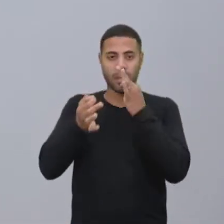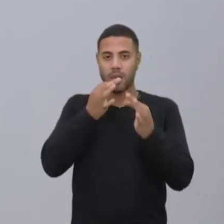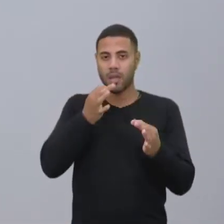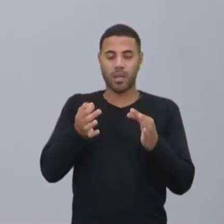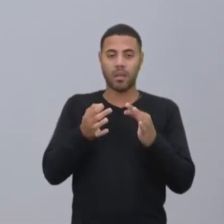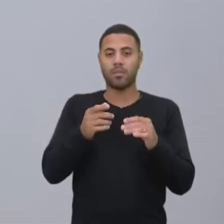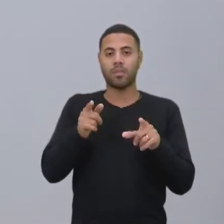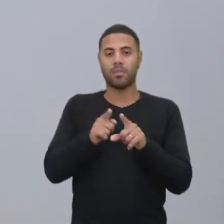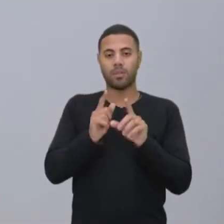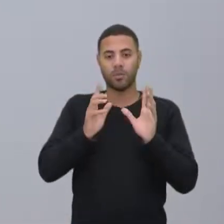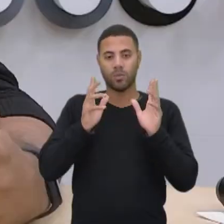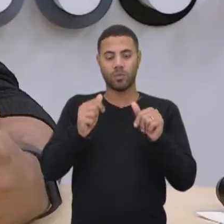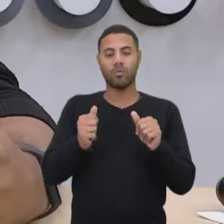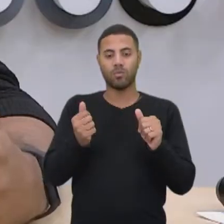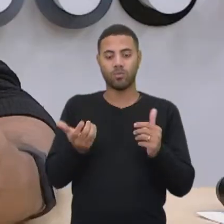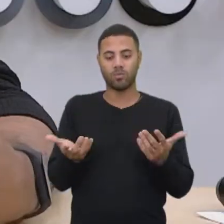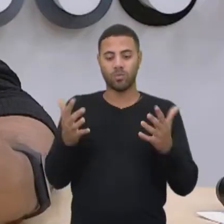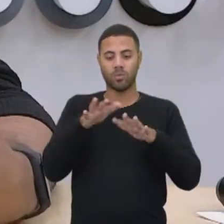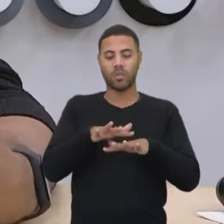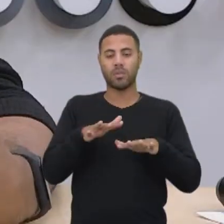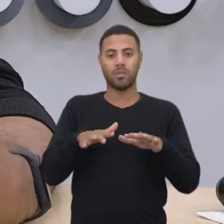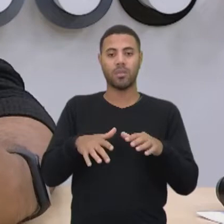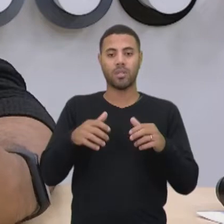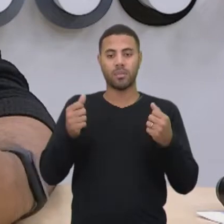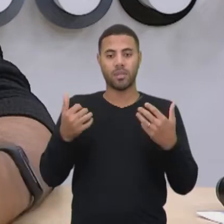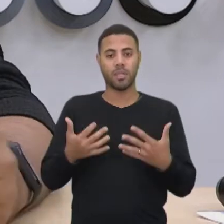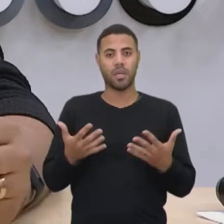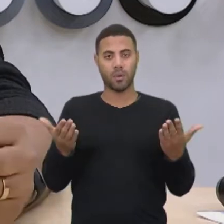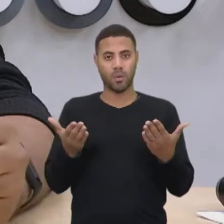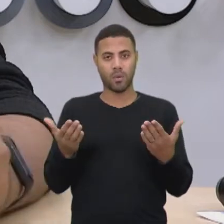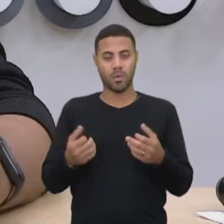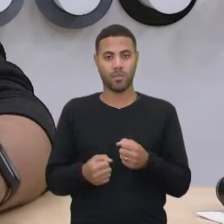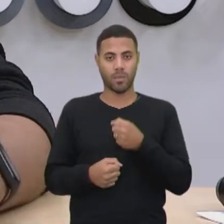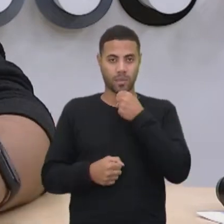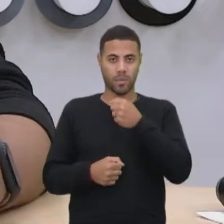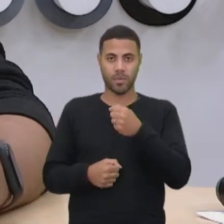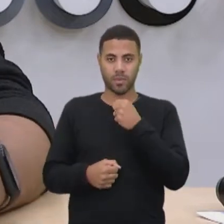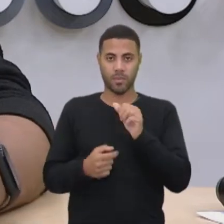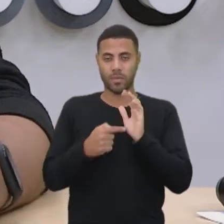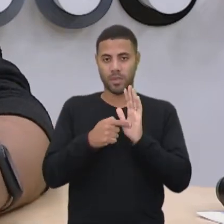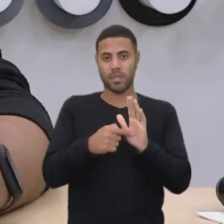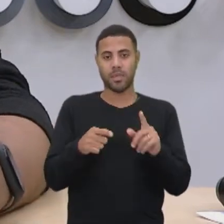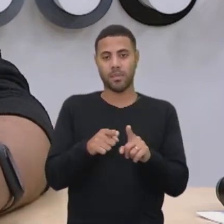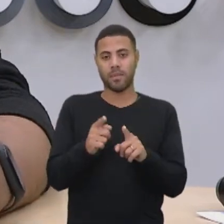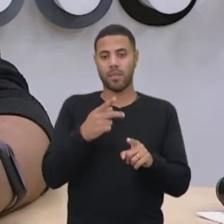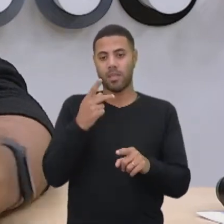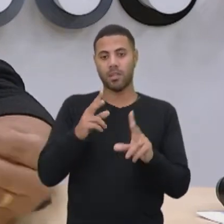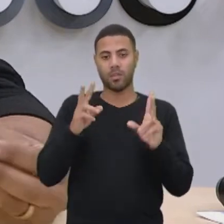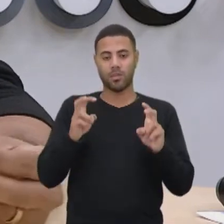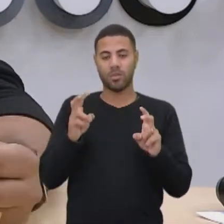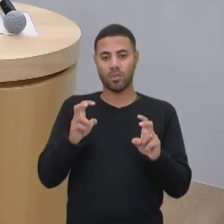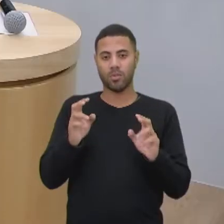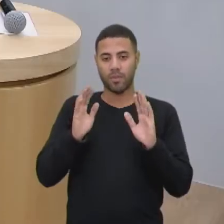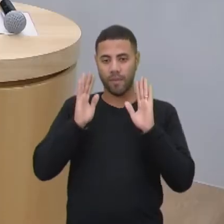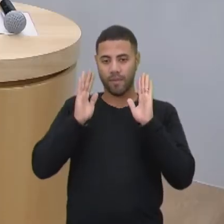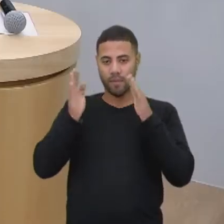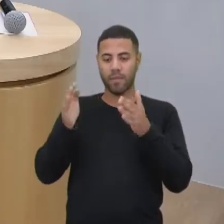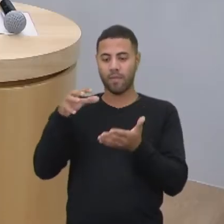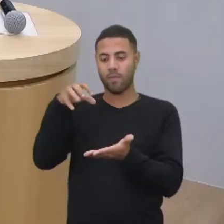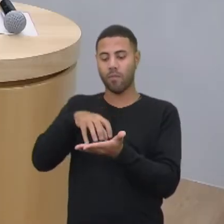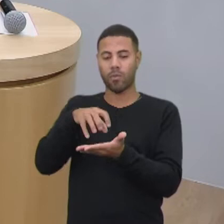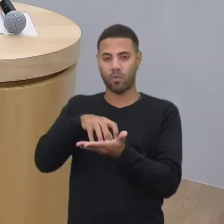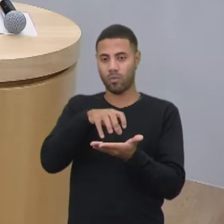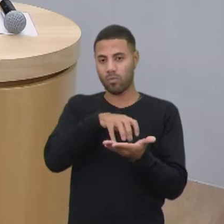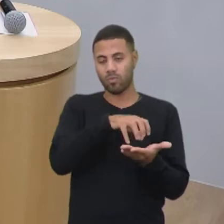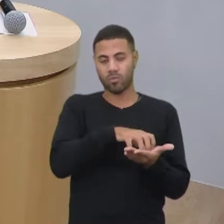E a gente sabe que no jornalismo hegemônico existe uma tendência a falar só das coisas centralizadas, Não